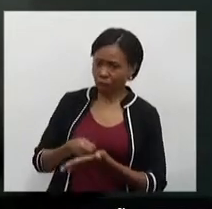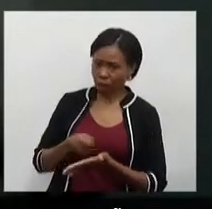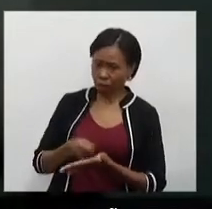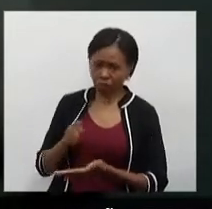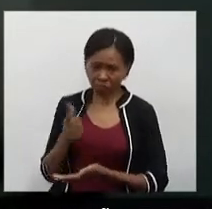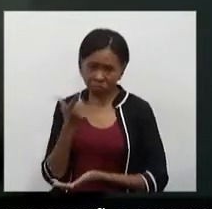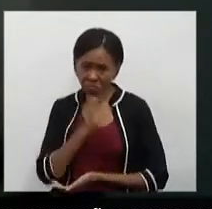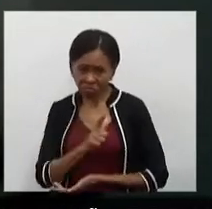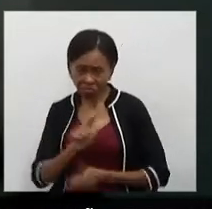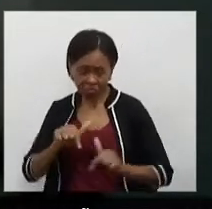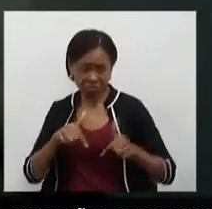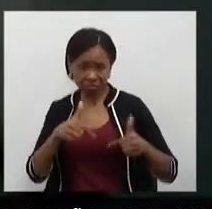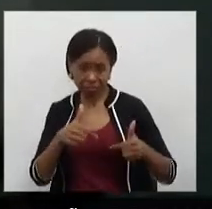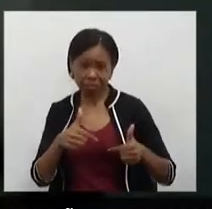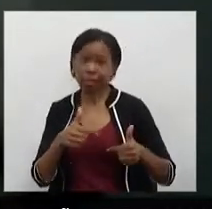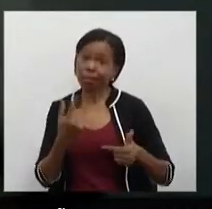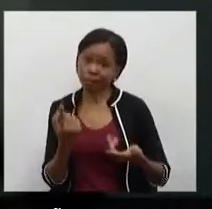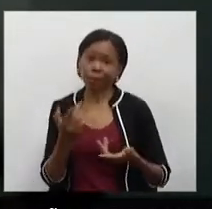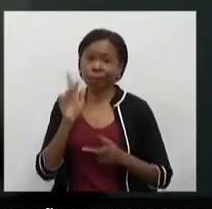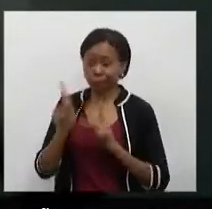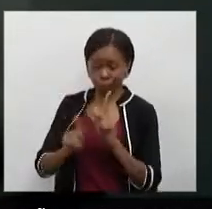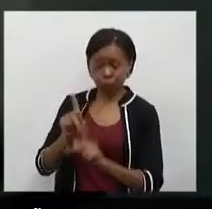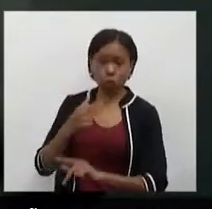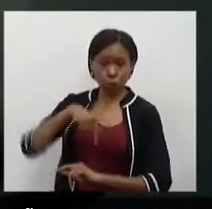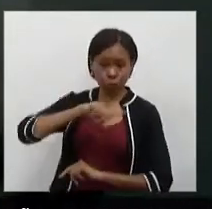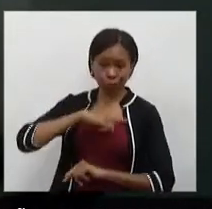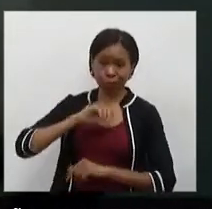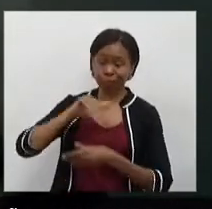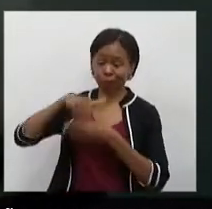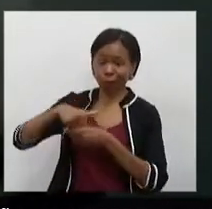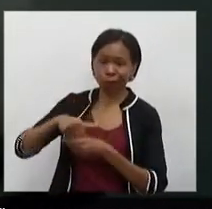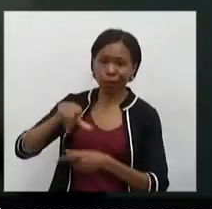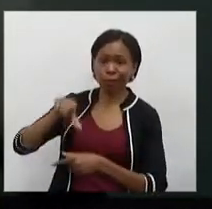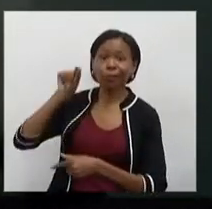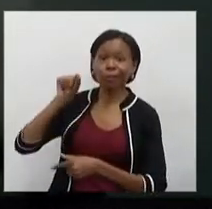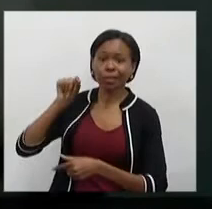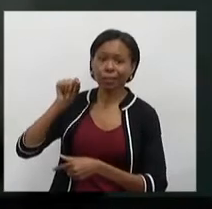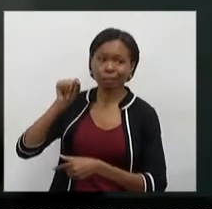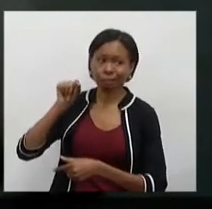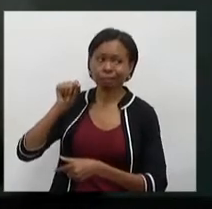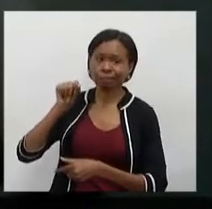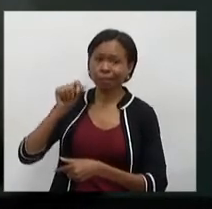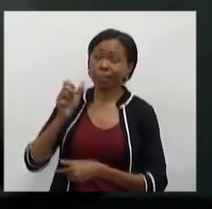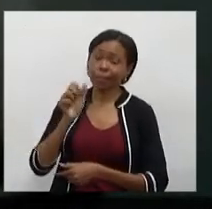a gente elegeu, a gente acredita que elas têm esse perfil e essa